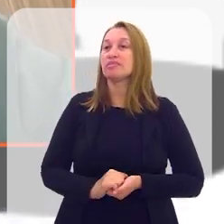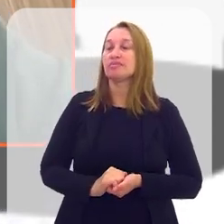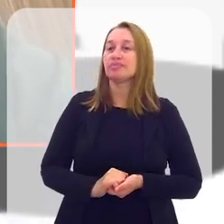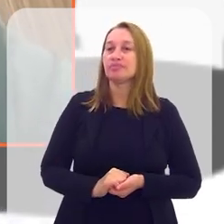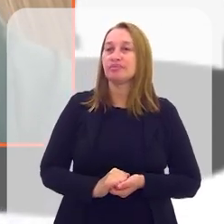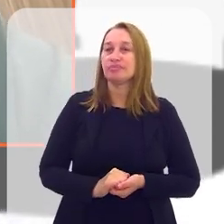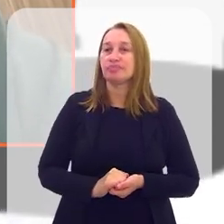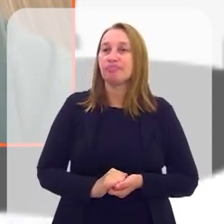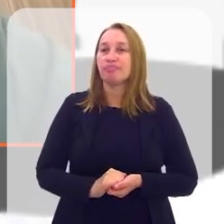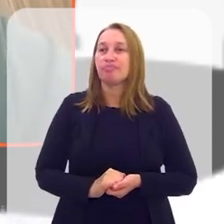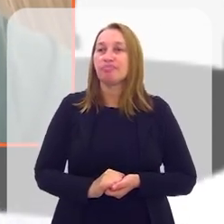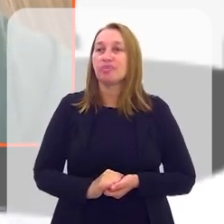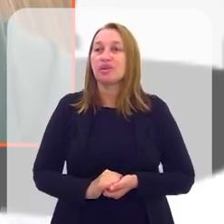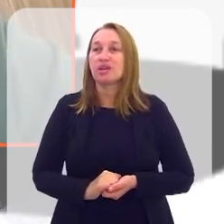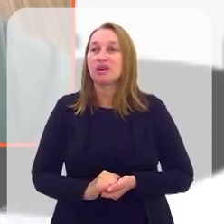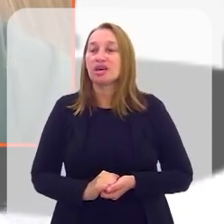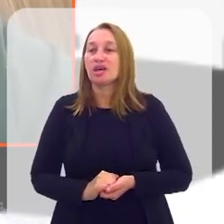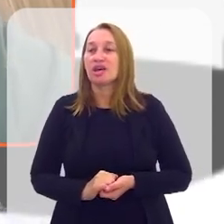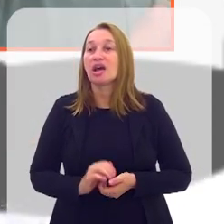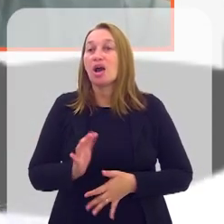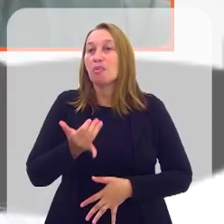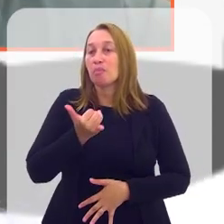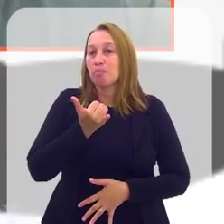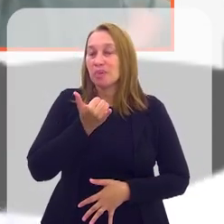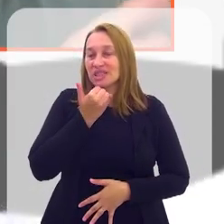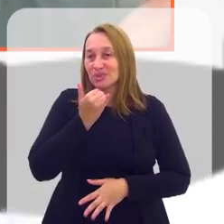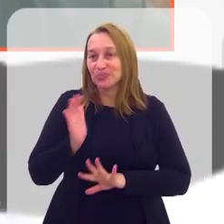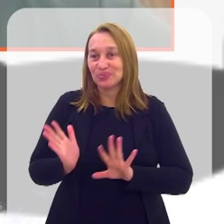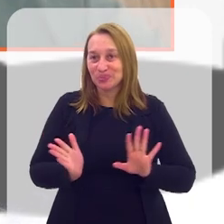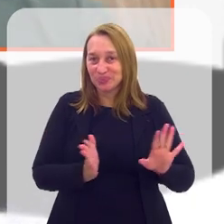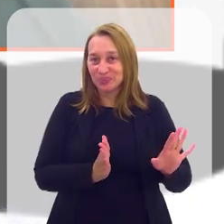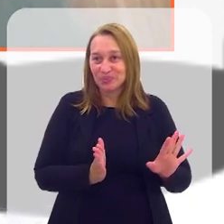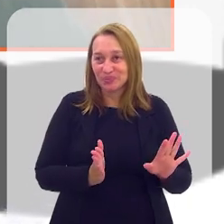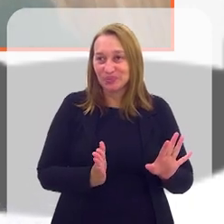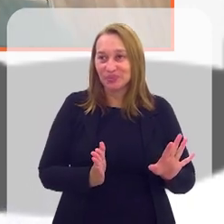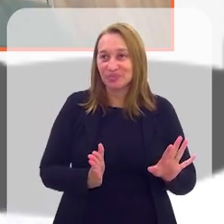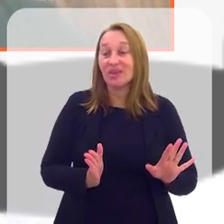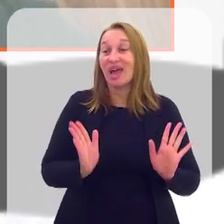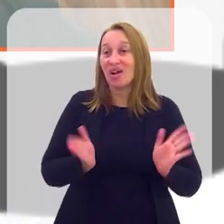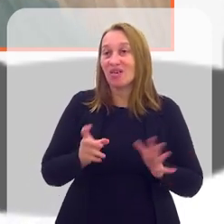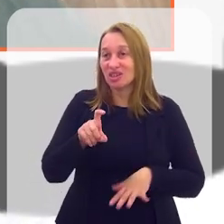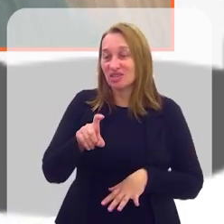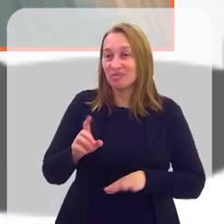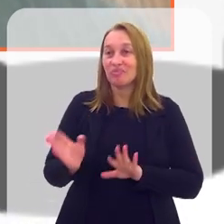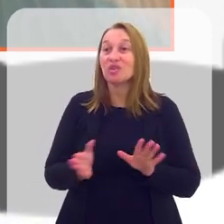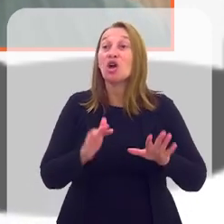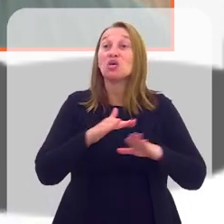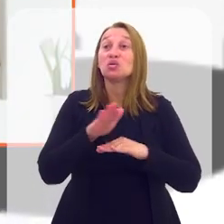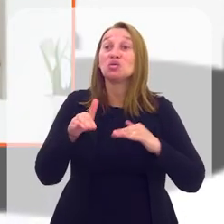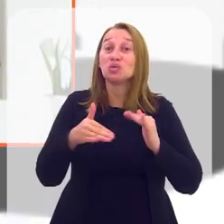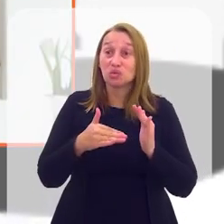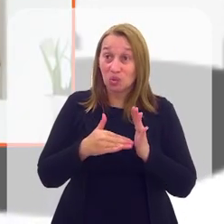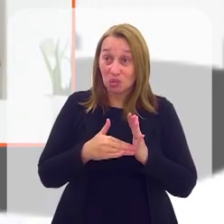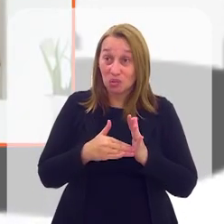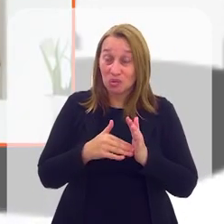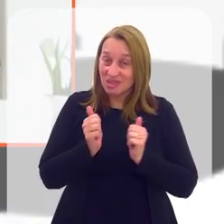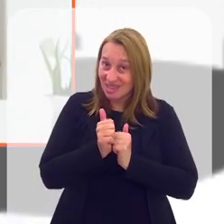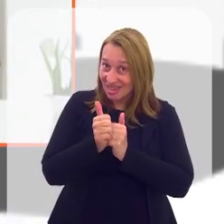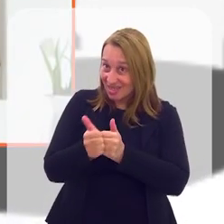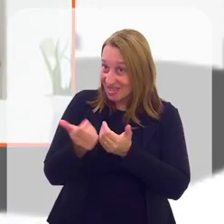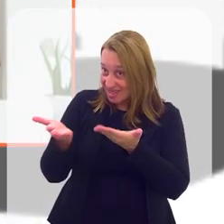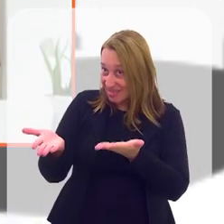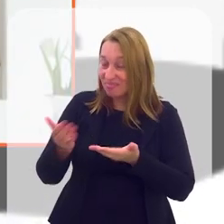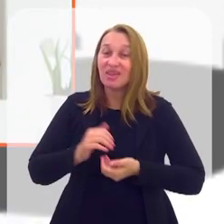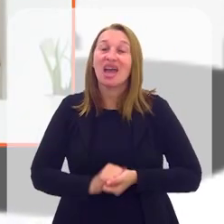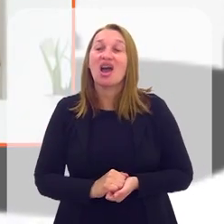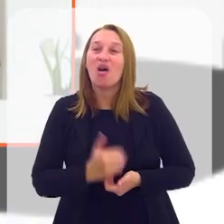cozolino_rj. Tá ótimo. Twitter Muito não, obrigado. desculpa, agora é X, né? Perdão. É verdade, é verdade. Agora é X. Vamos todos ser